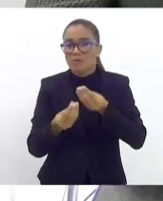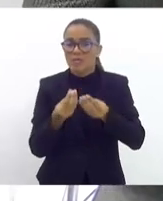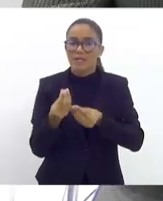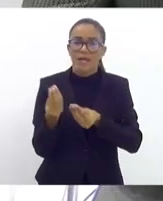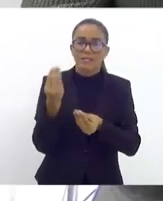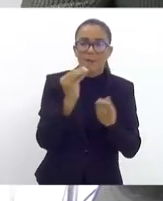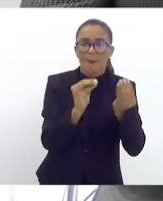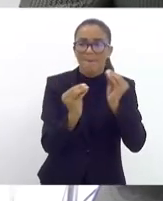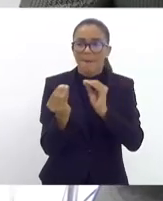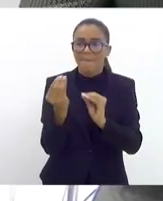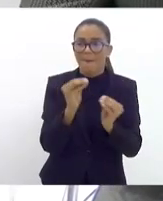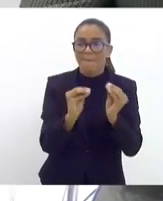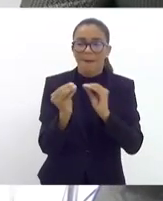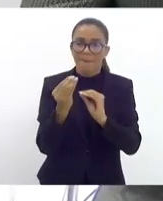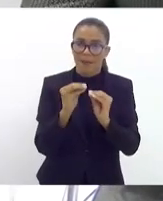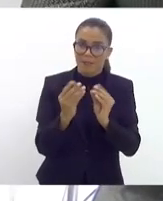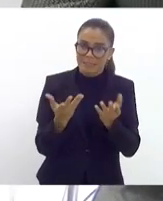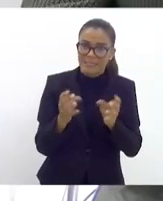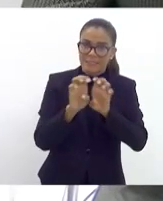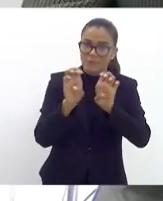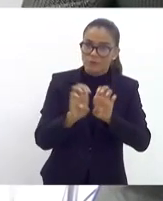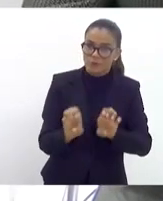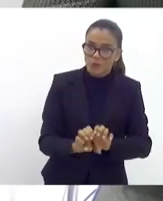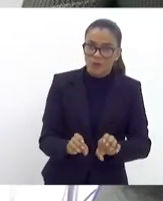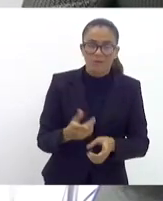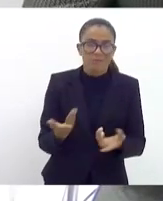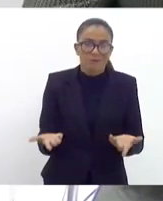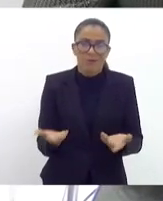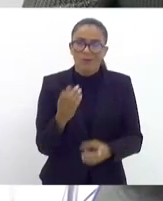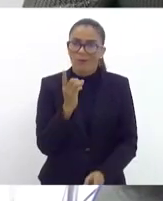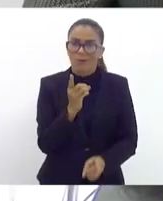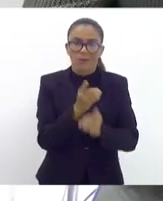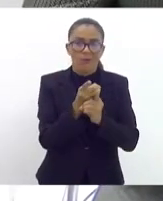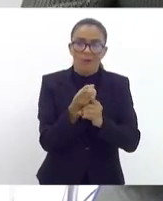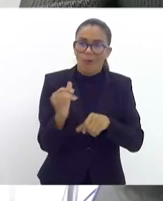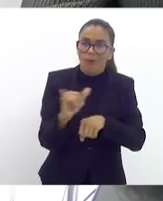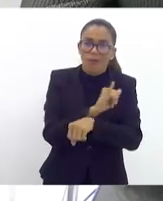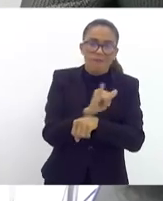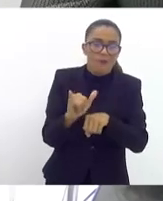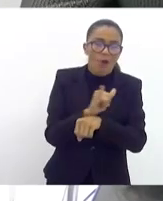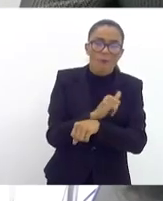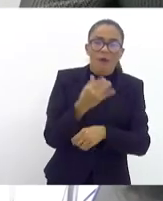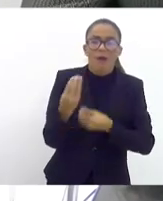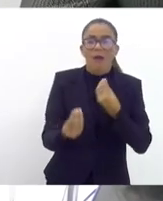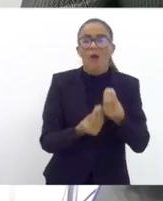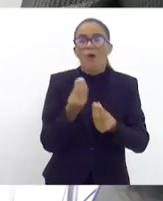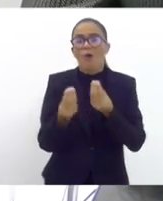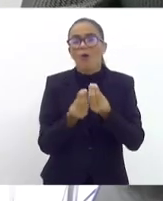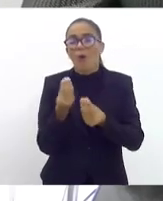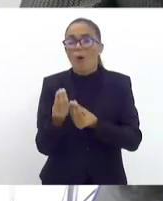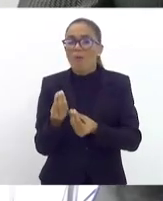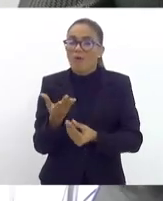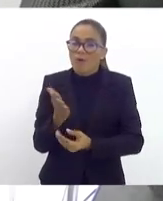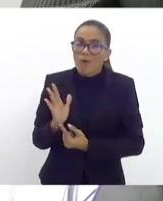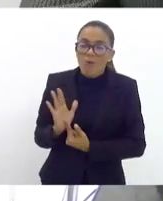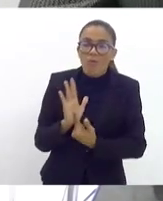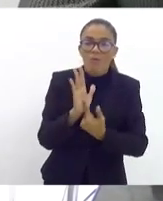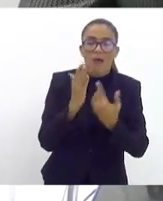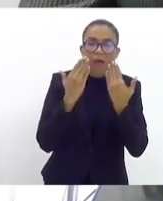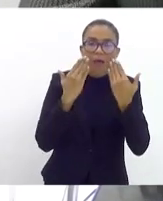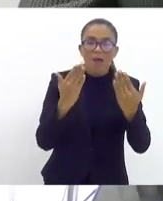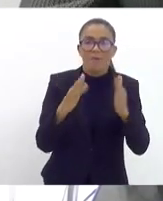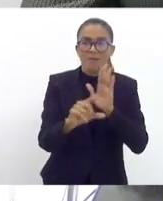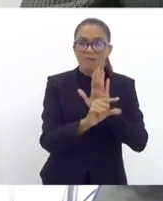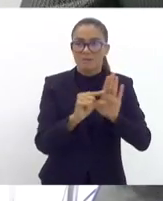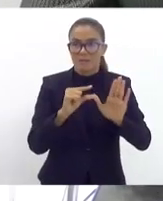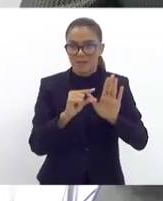então eu não encontrei a forma como eu poderia apresentar uma Emenda e